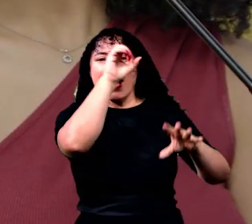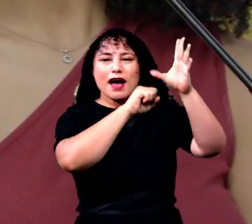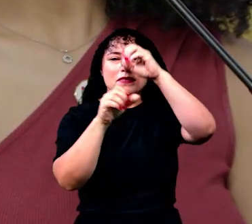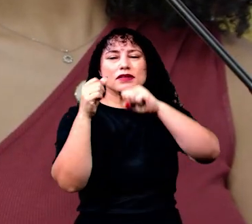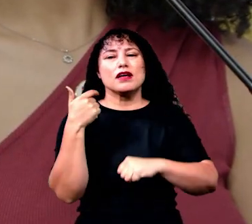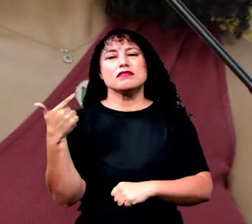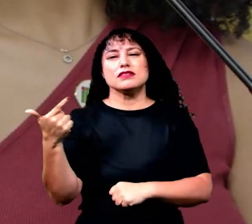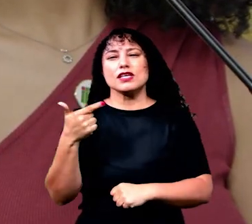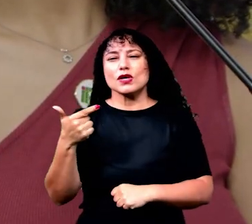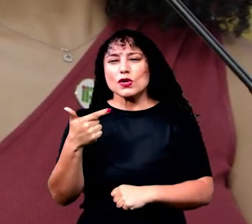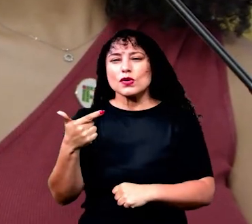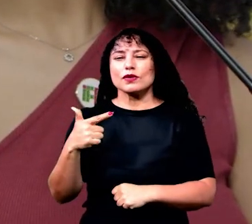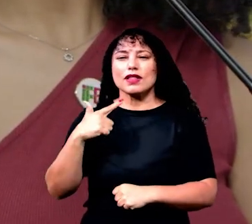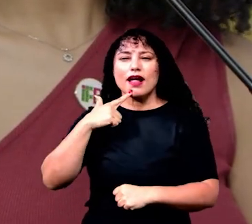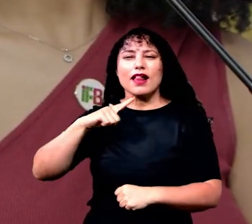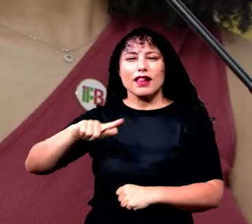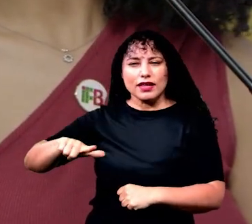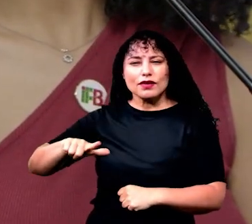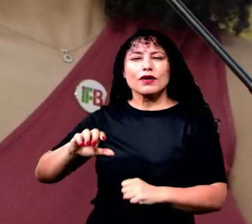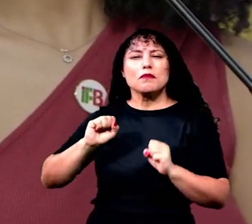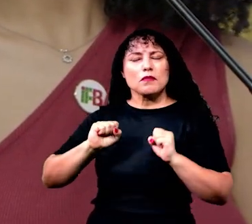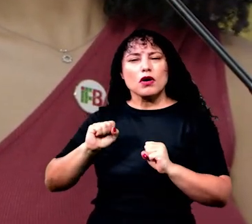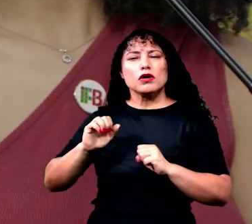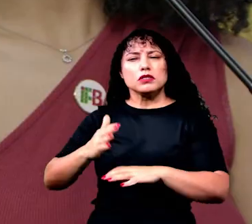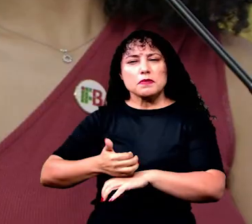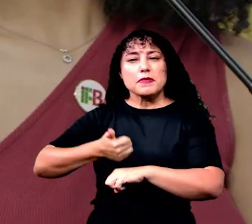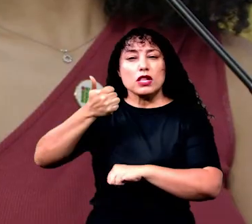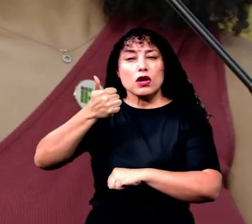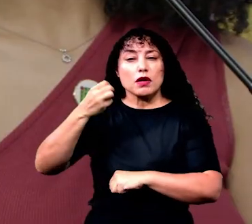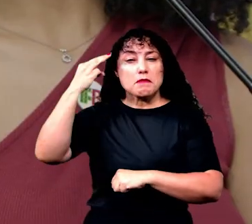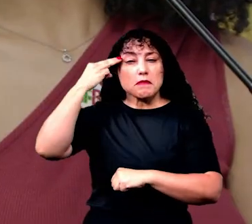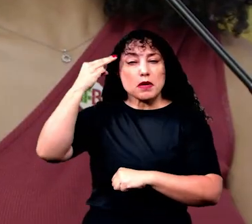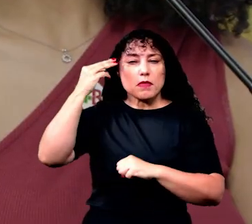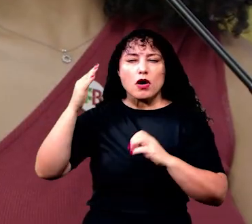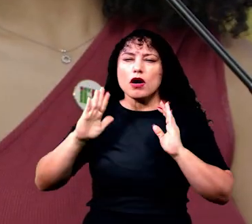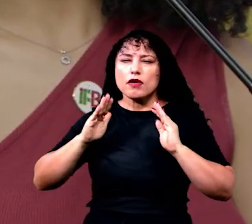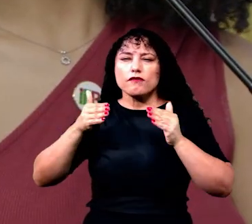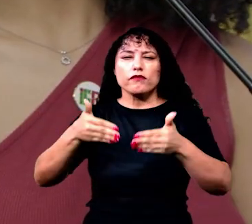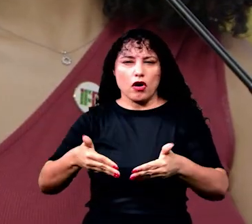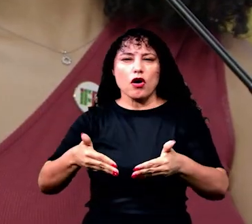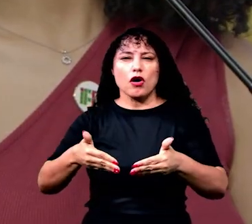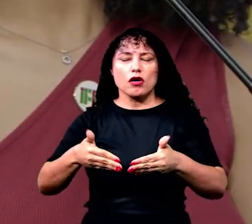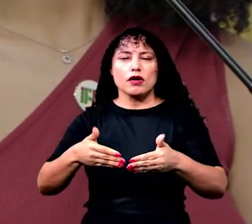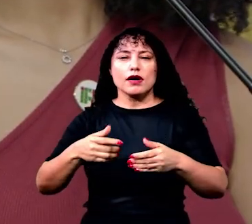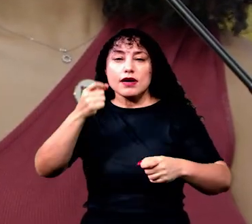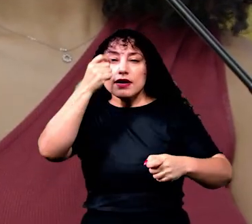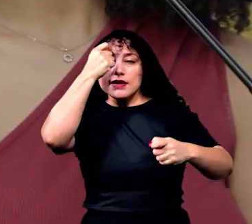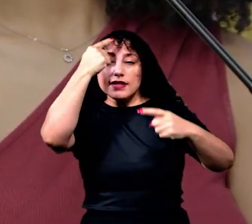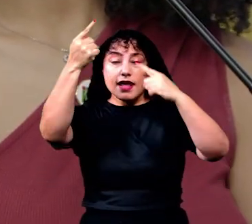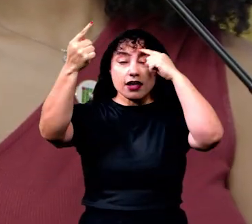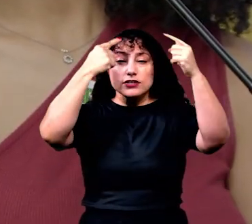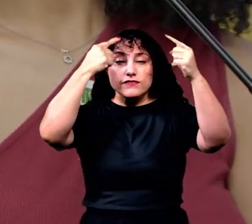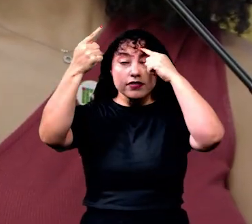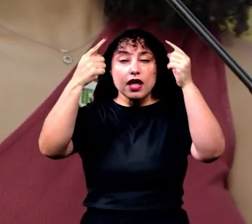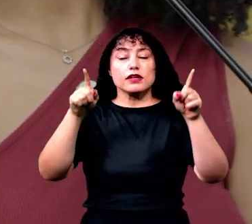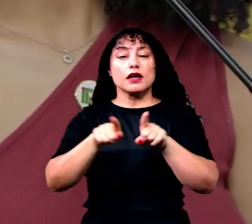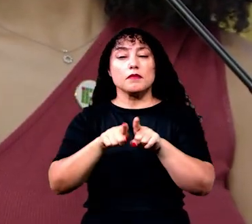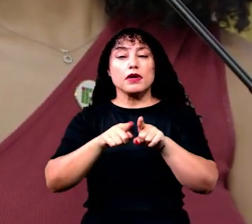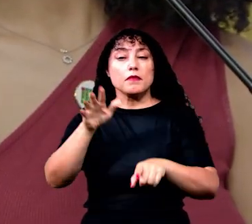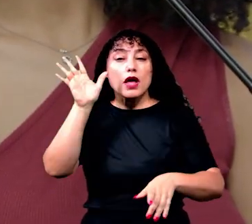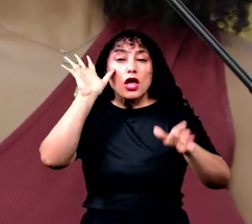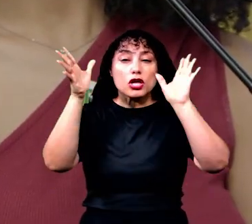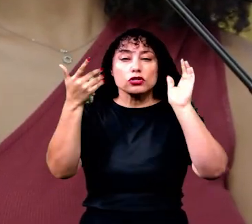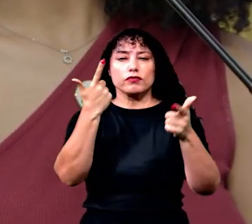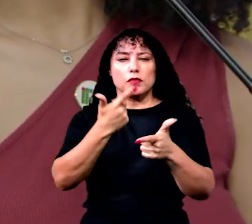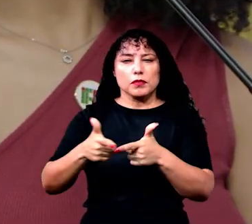que, aprender uma segunda língua, ela pode melhorar aí memória, foco, criatividade,